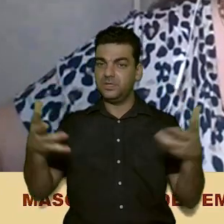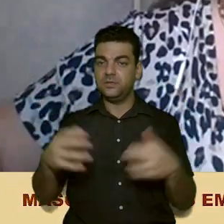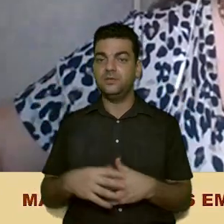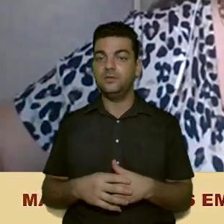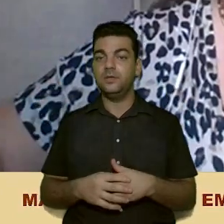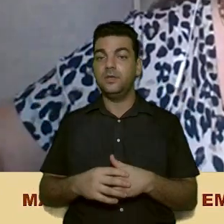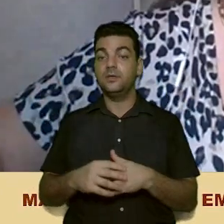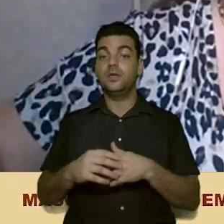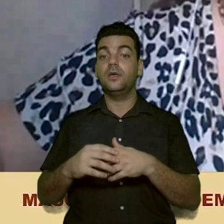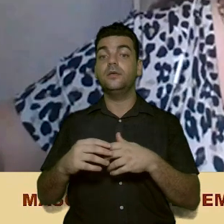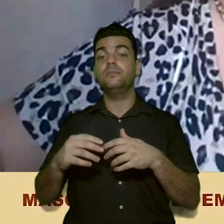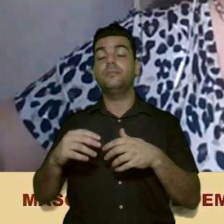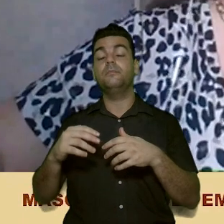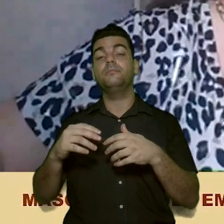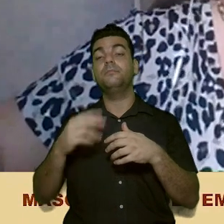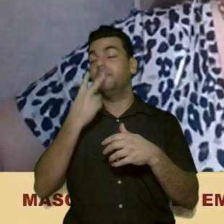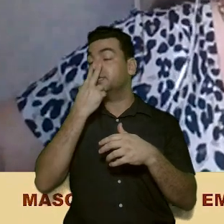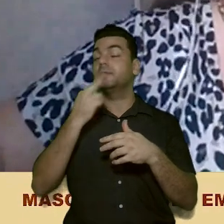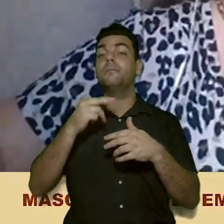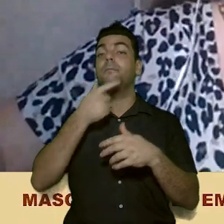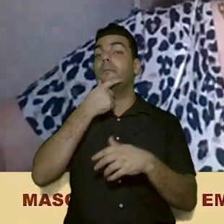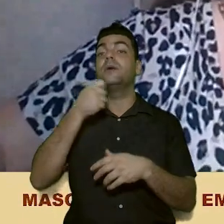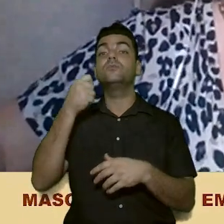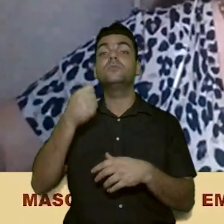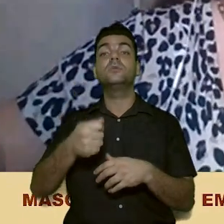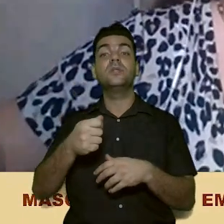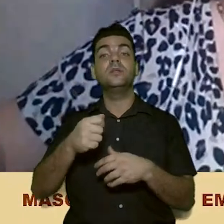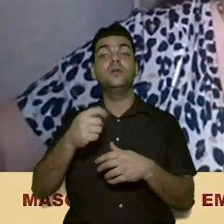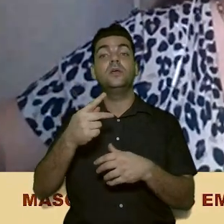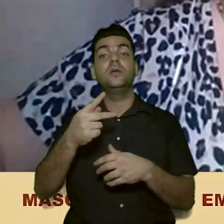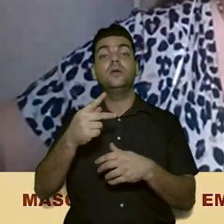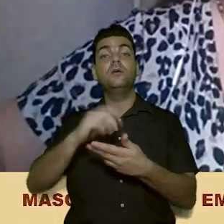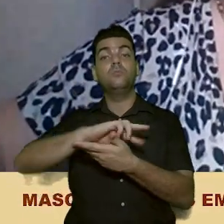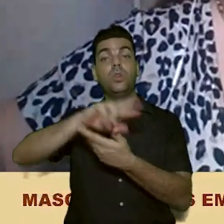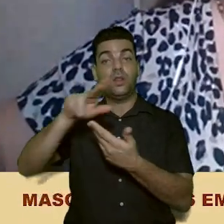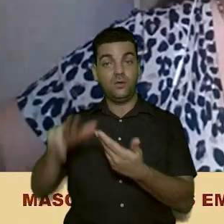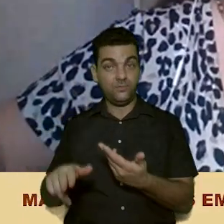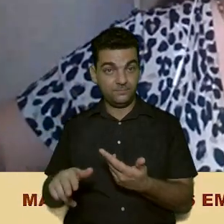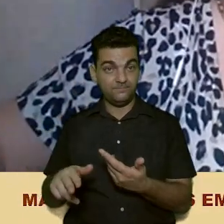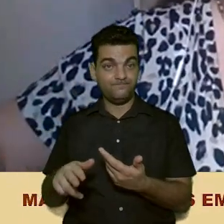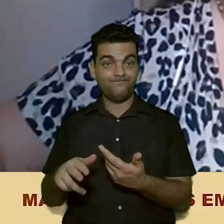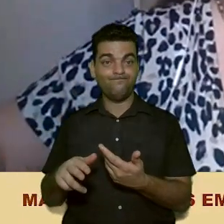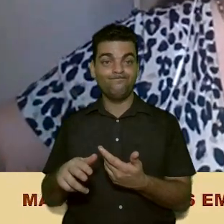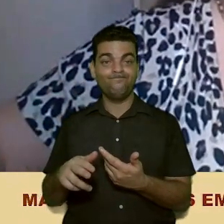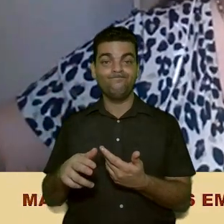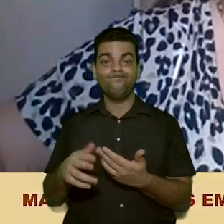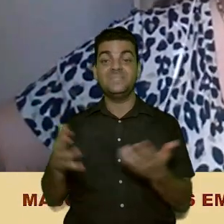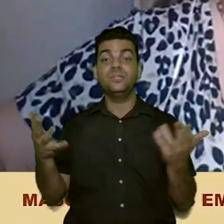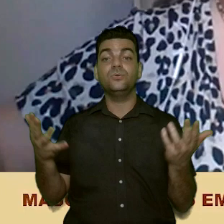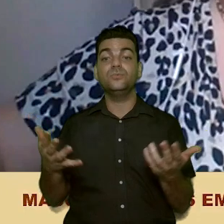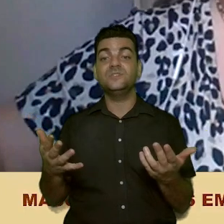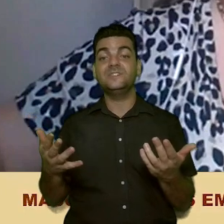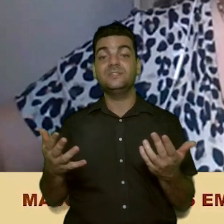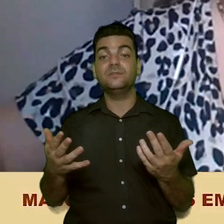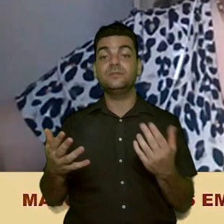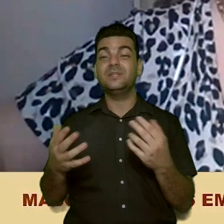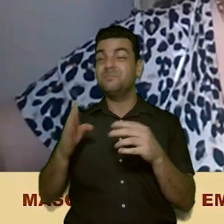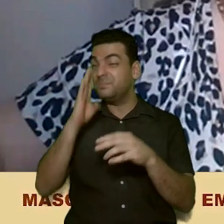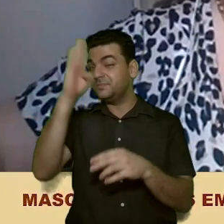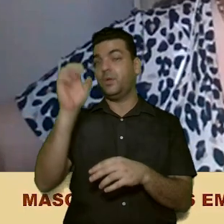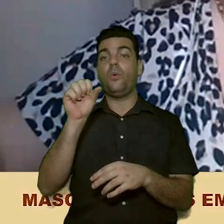ainda é uma novidade, vamos dizer assim, né? E que a gente foca muito originalmente esse S para